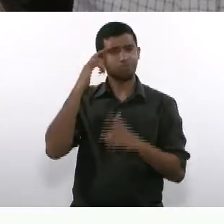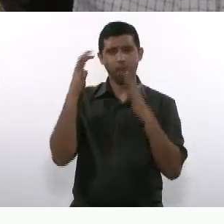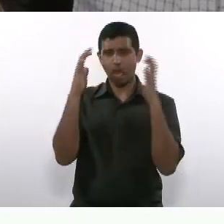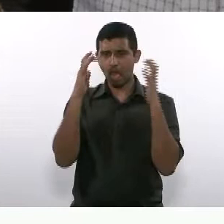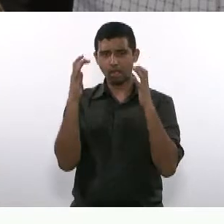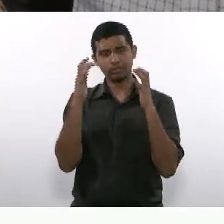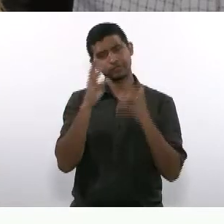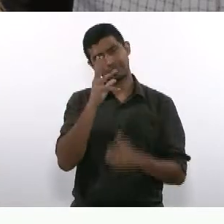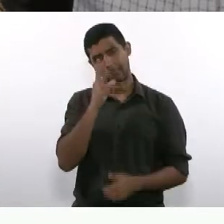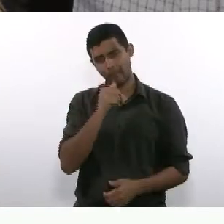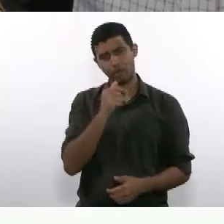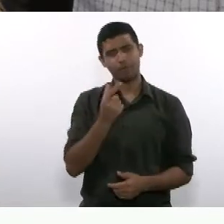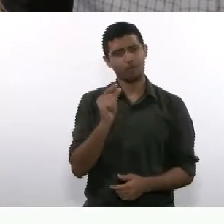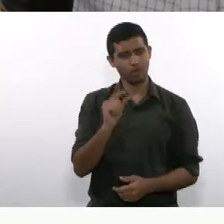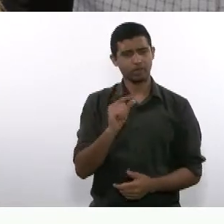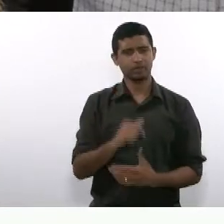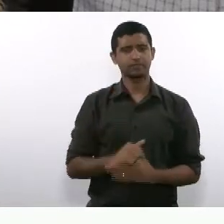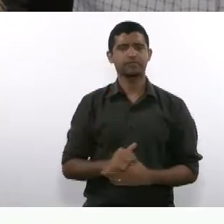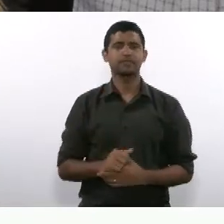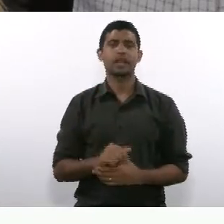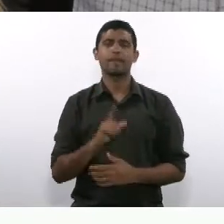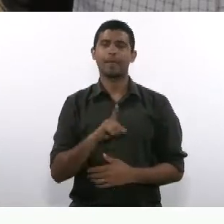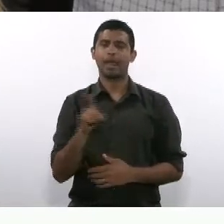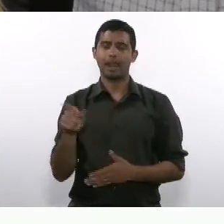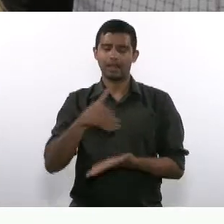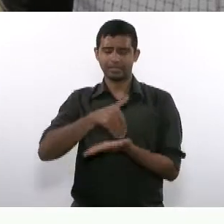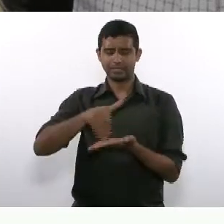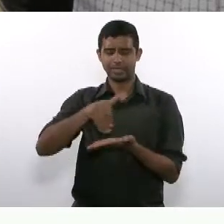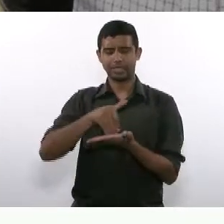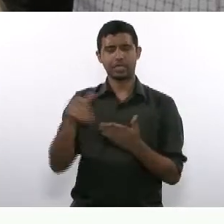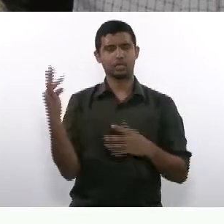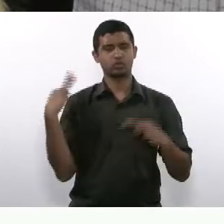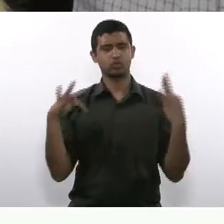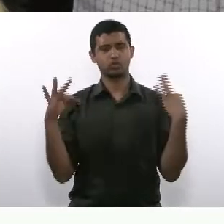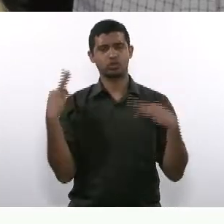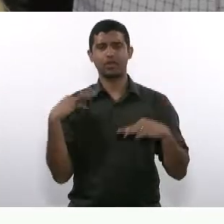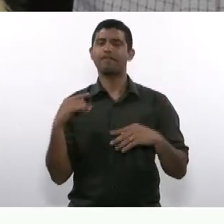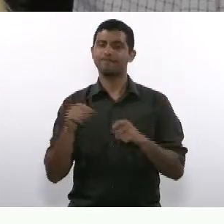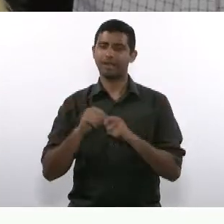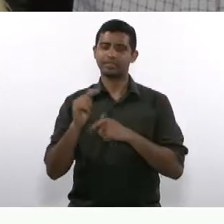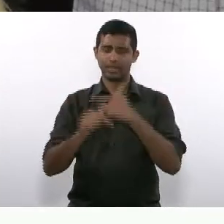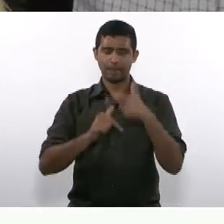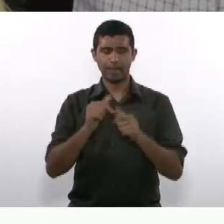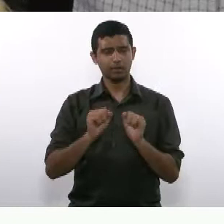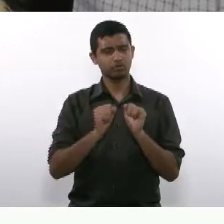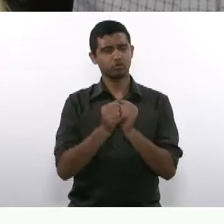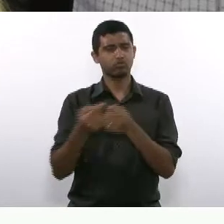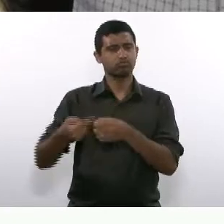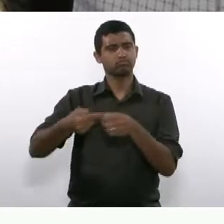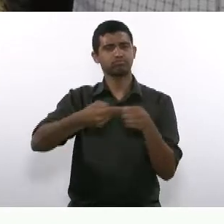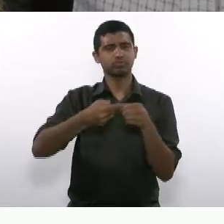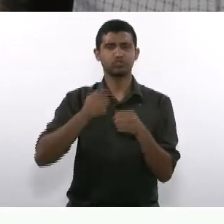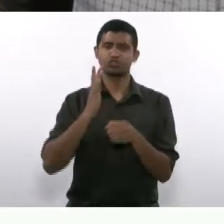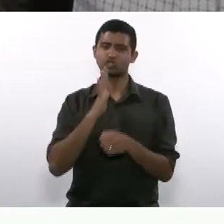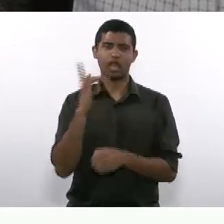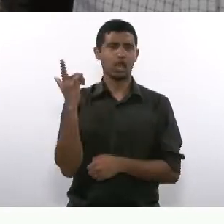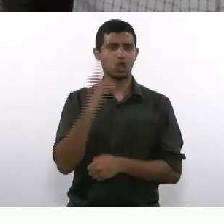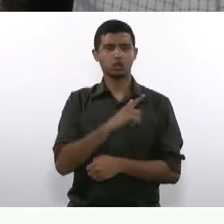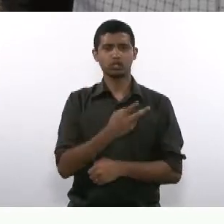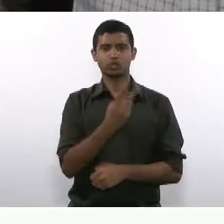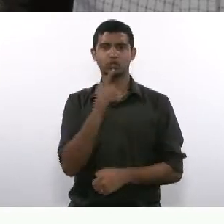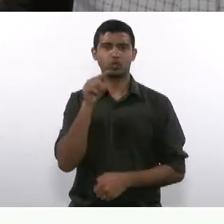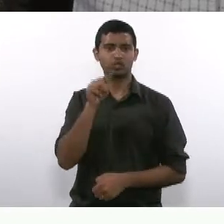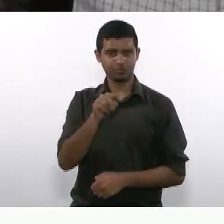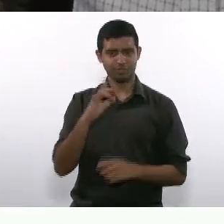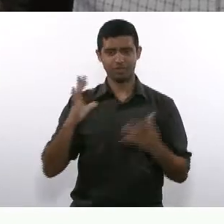Em paralelo a isso, a Secretaria de Turismo tem feito um trabalho junto aos municípios e a gente já chegou a quase 2.000